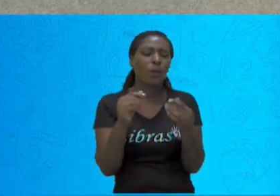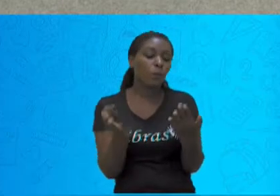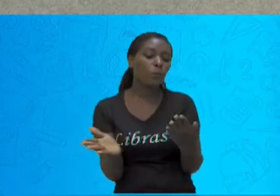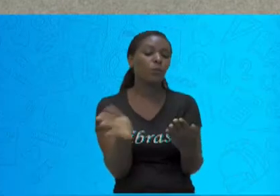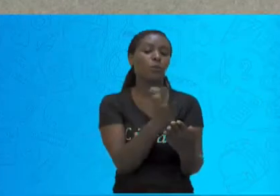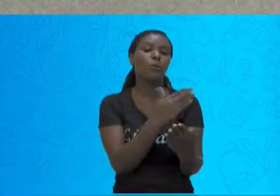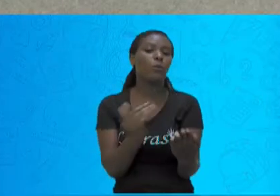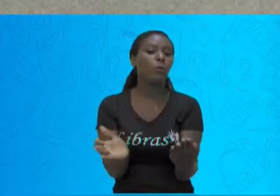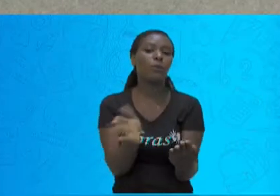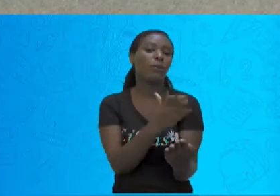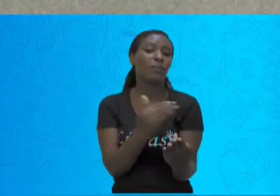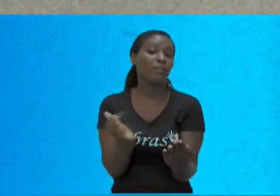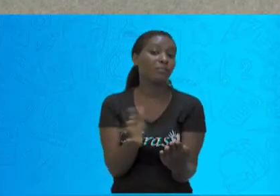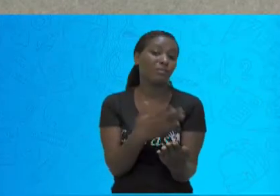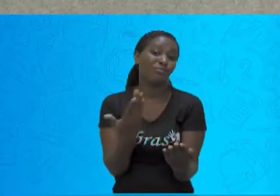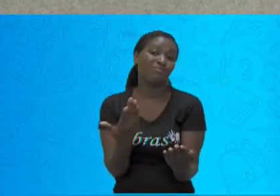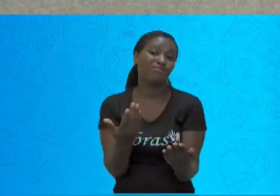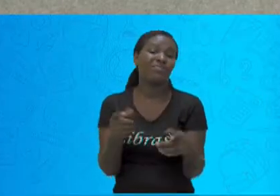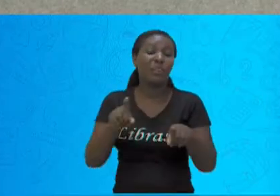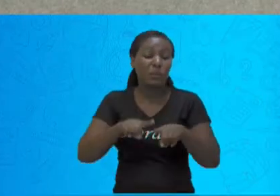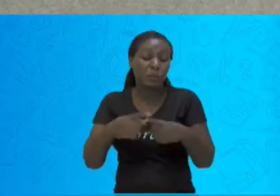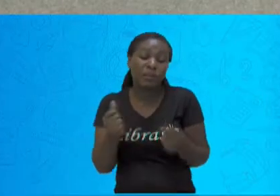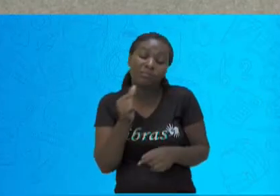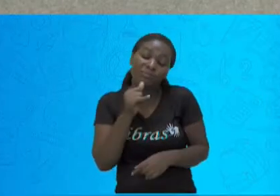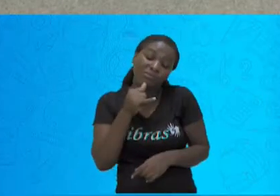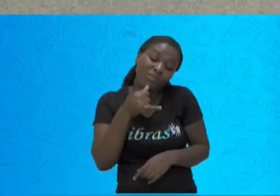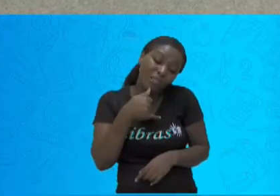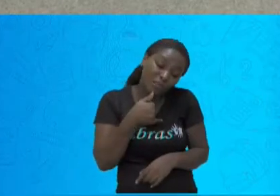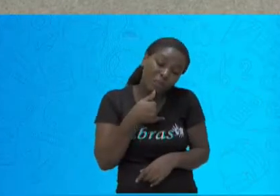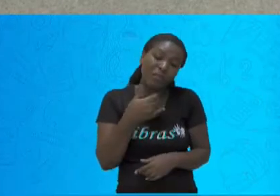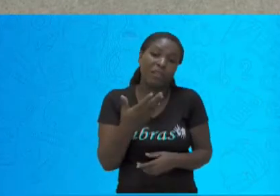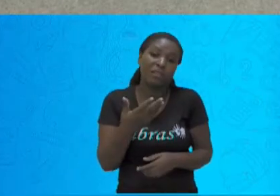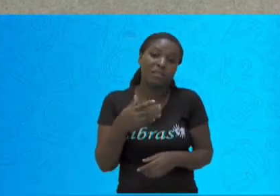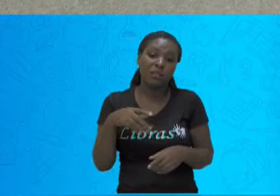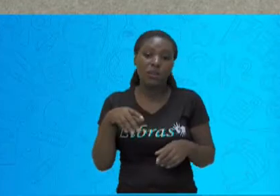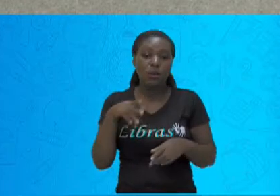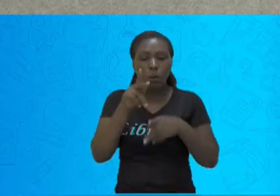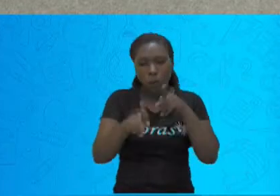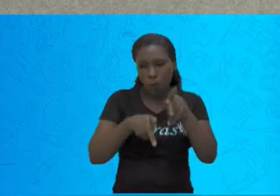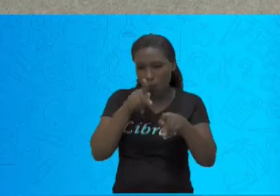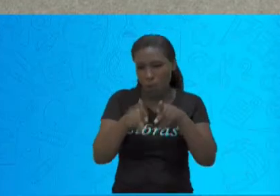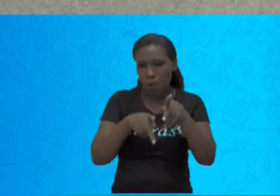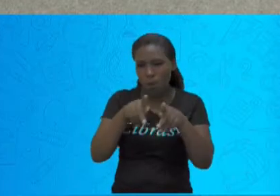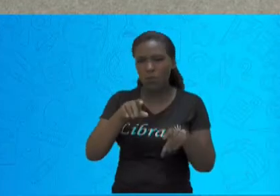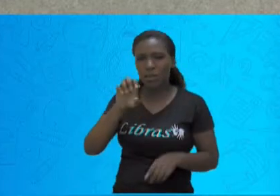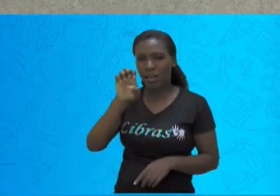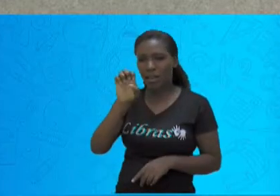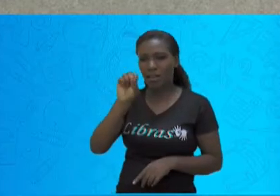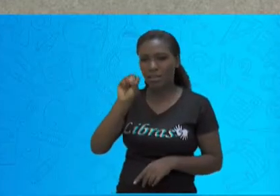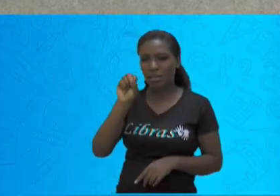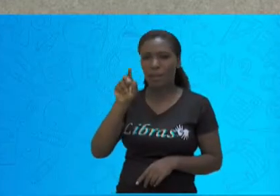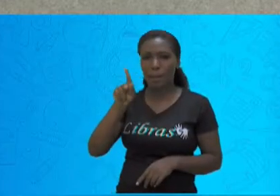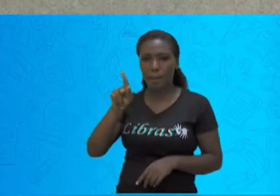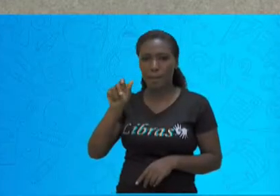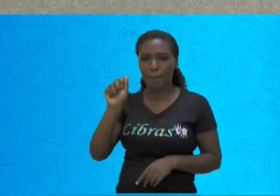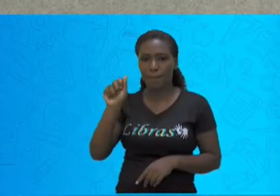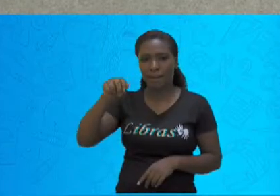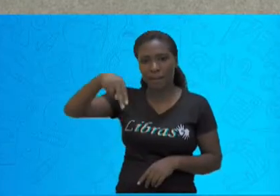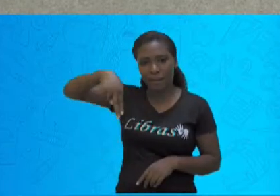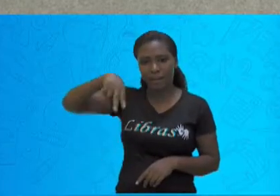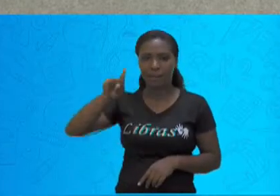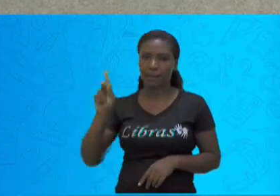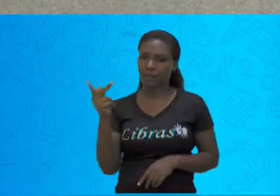foram queimadas pelos invasores espanhóis, sobrando apenas 4. Mas esses